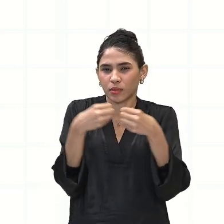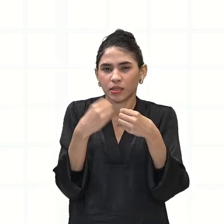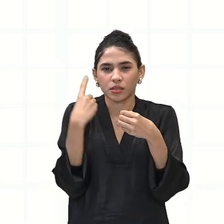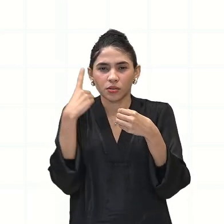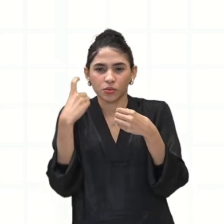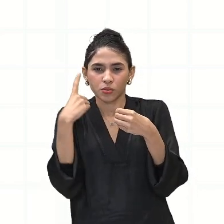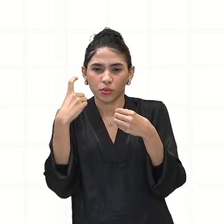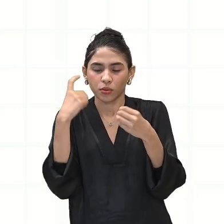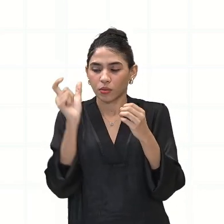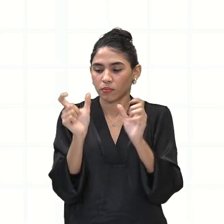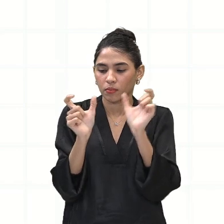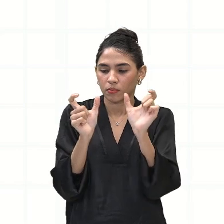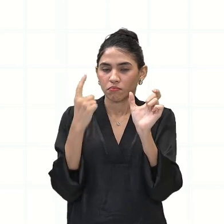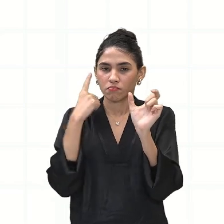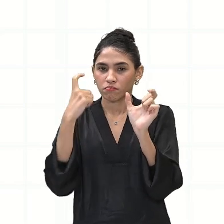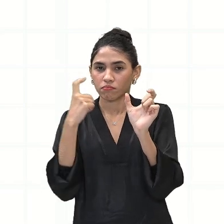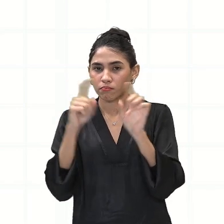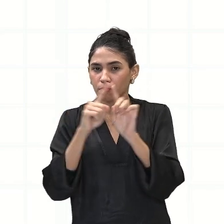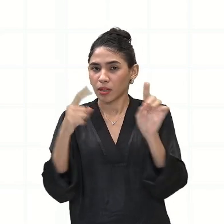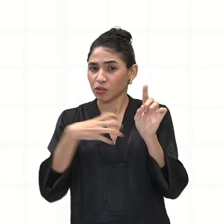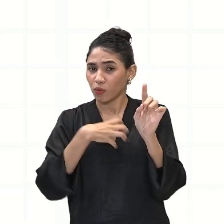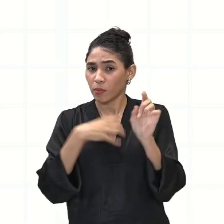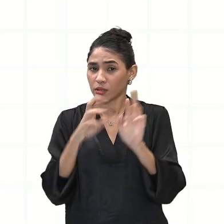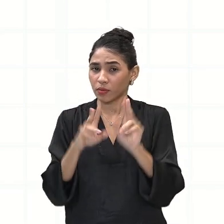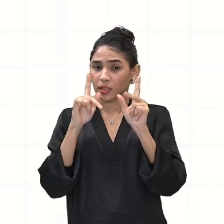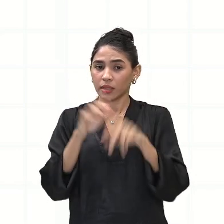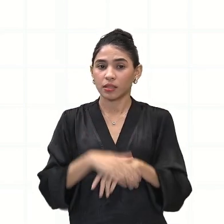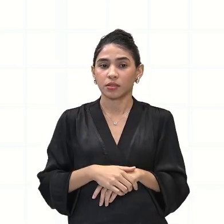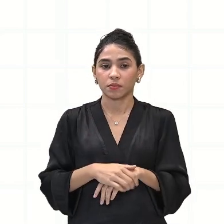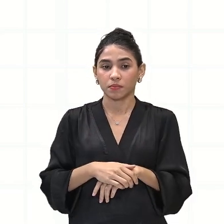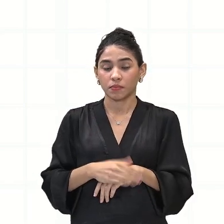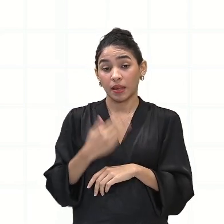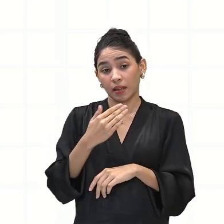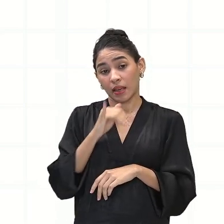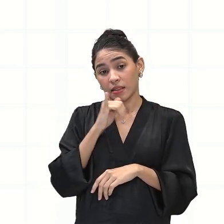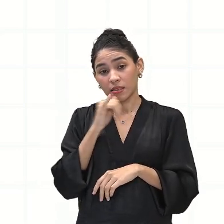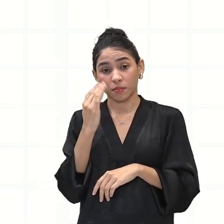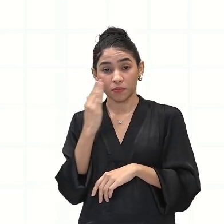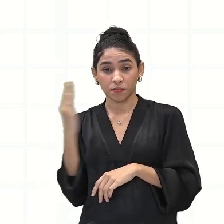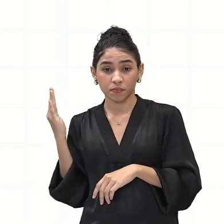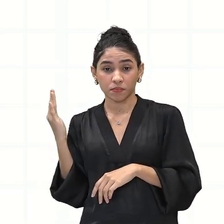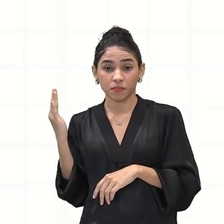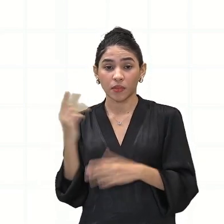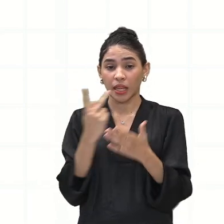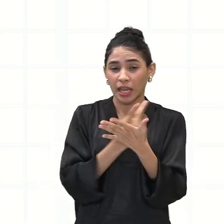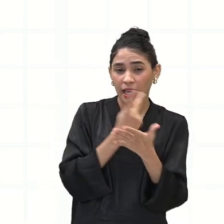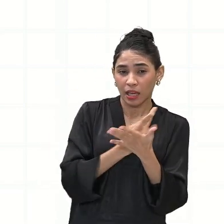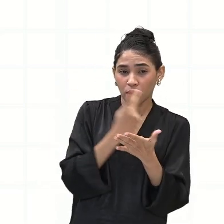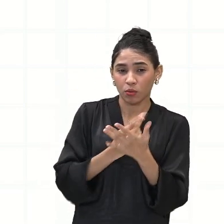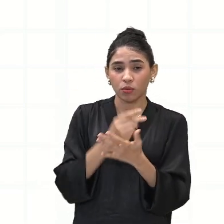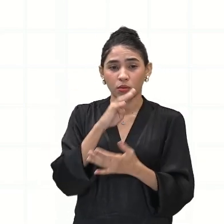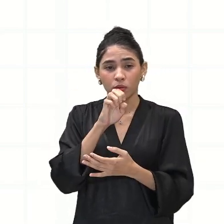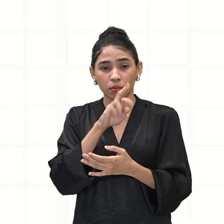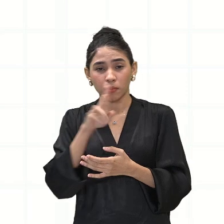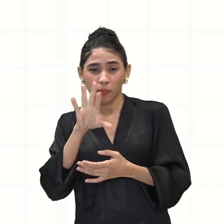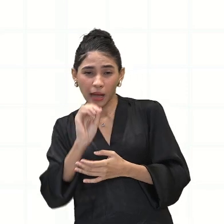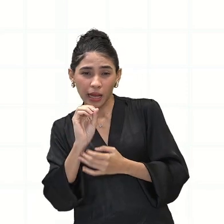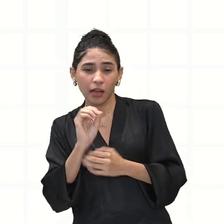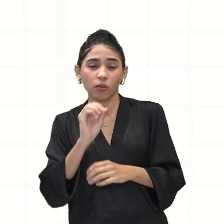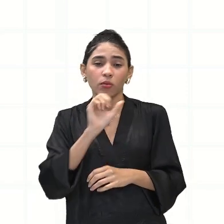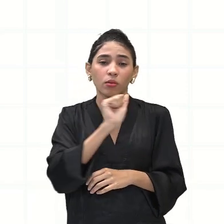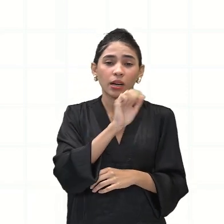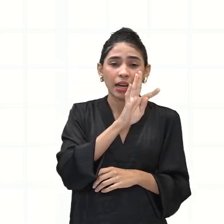mas não tanto semântica. Berro por seu berro, pelo seu erro, e a palavra erro aí também reproduzindo o fim de cada uma dessas